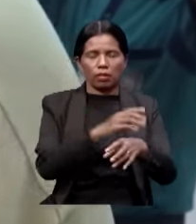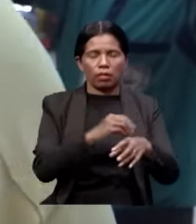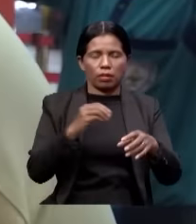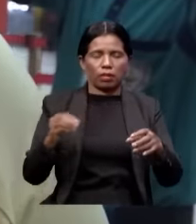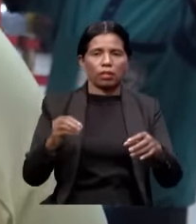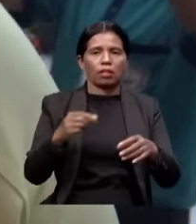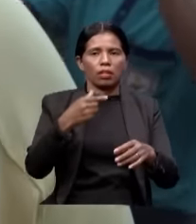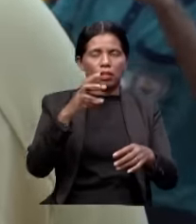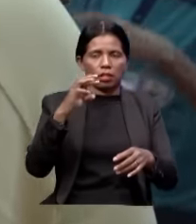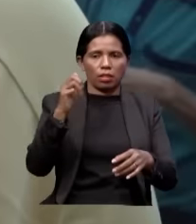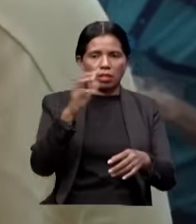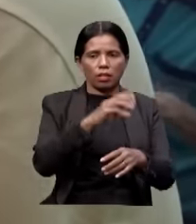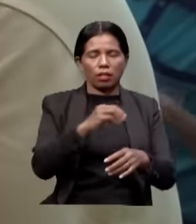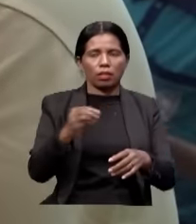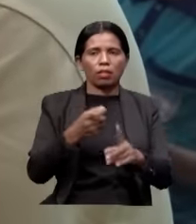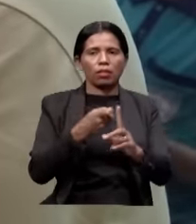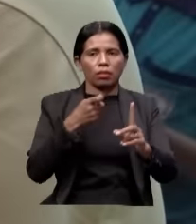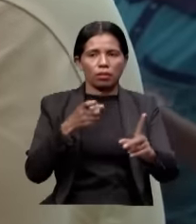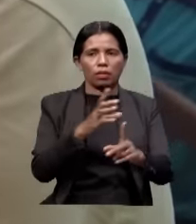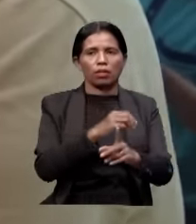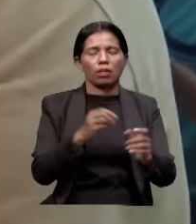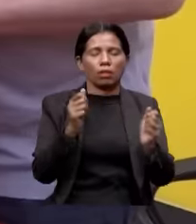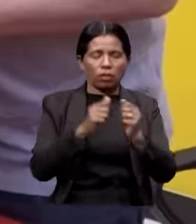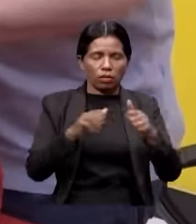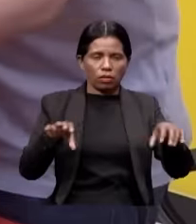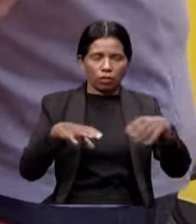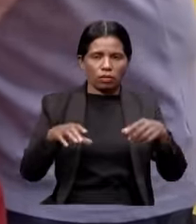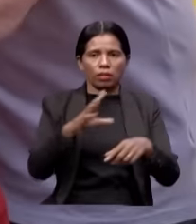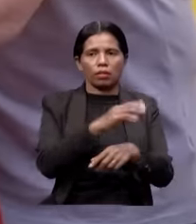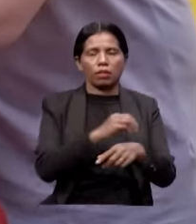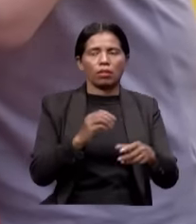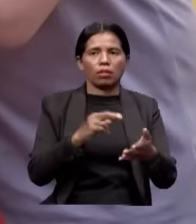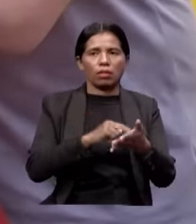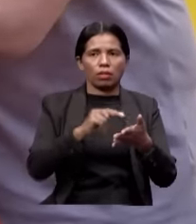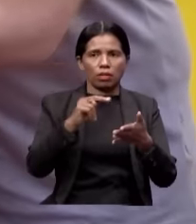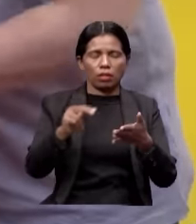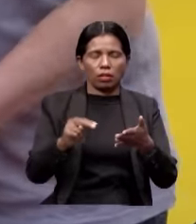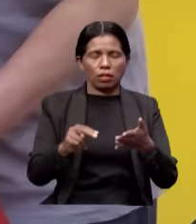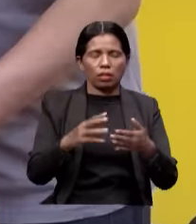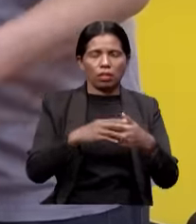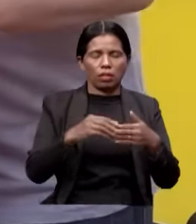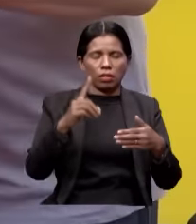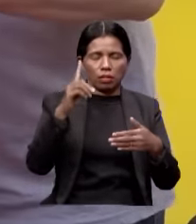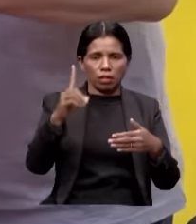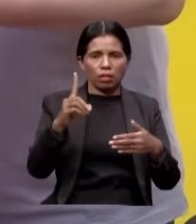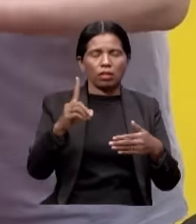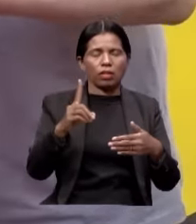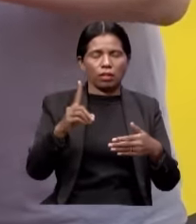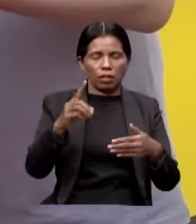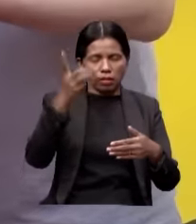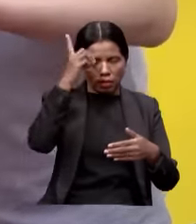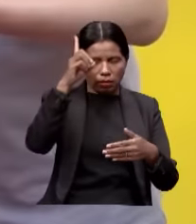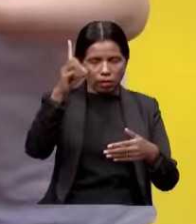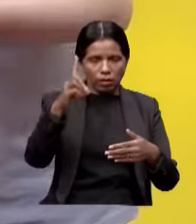Dragon Star, nebe moderniza zogo Lotaria, o sistema digital, o nia slogan dólar ida, mehi ida, dólar Lima